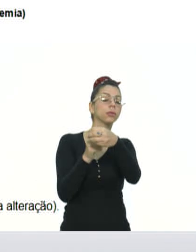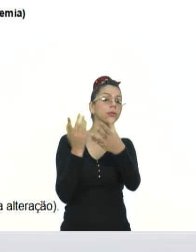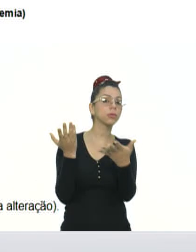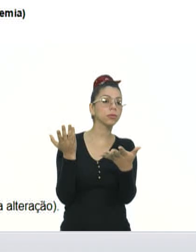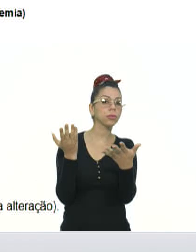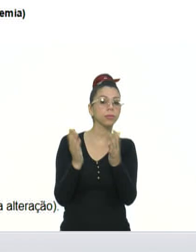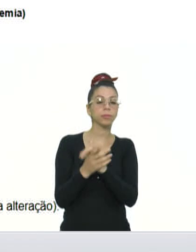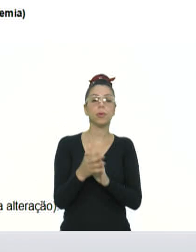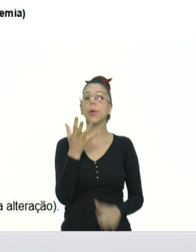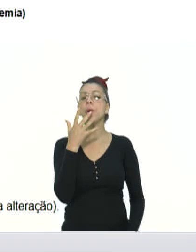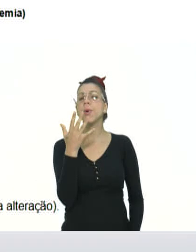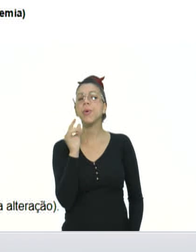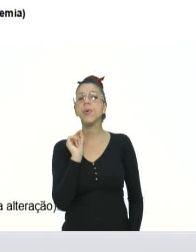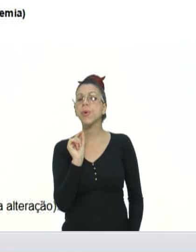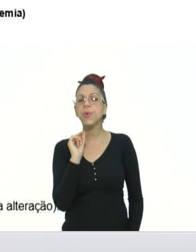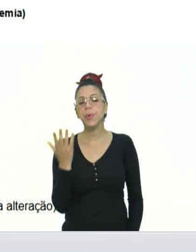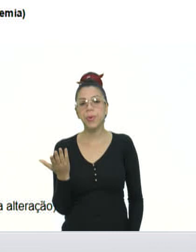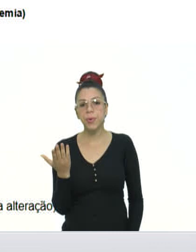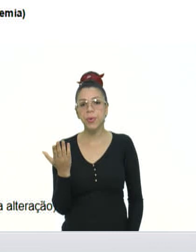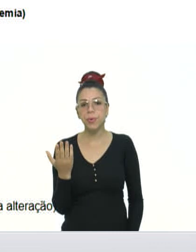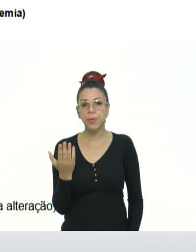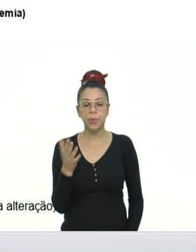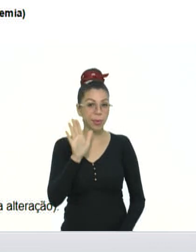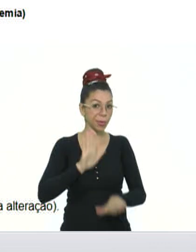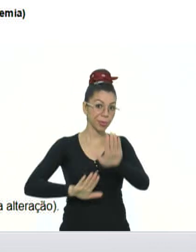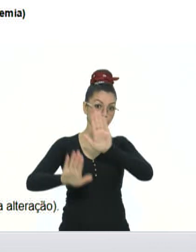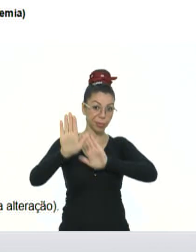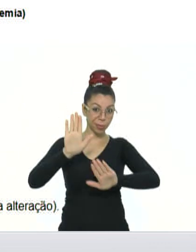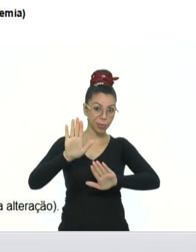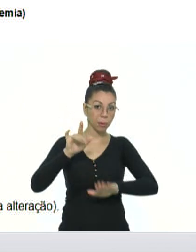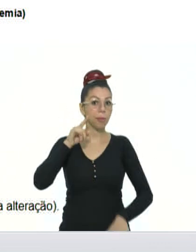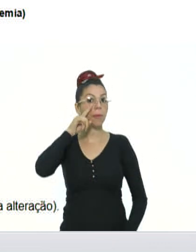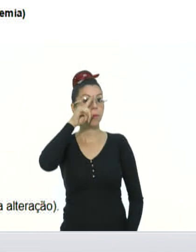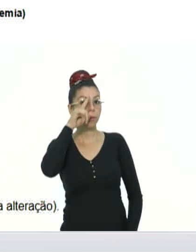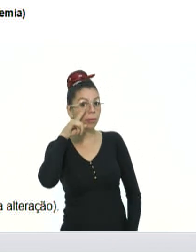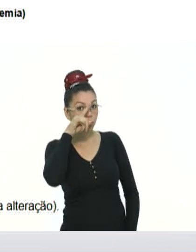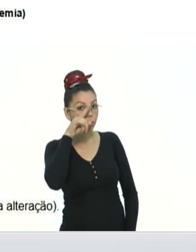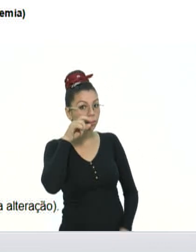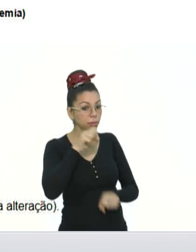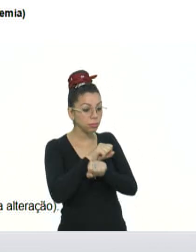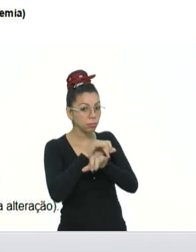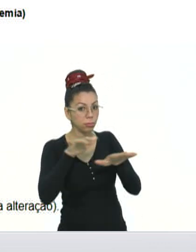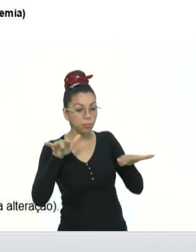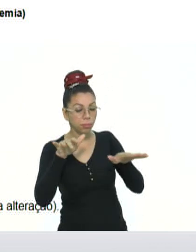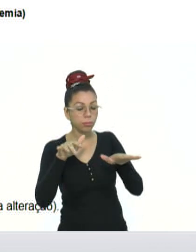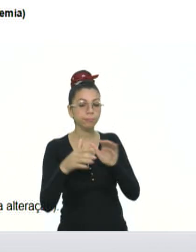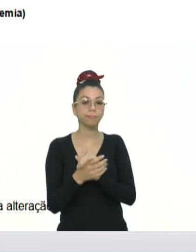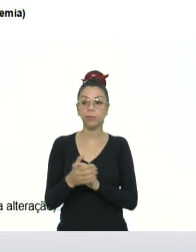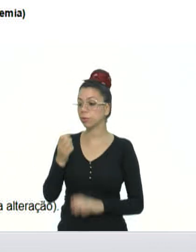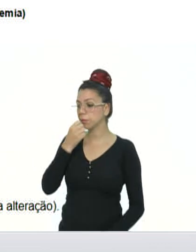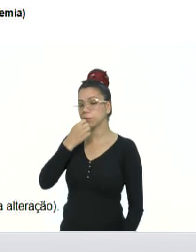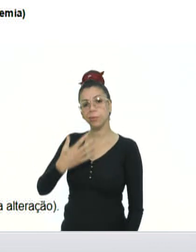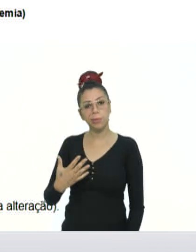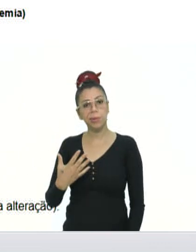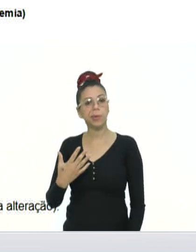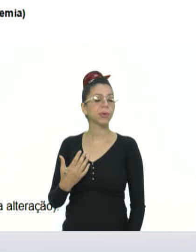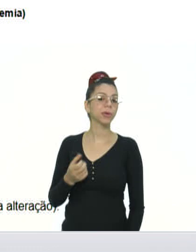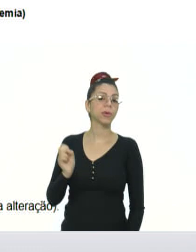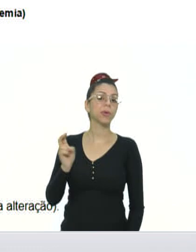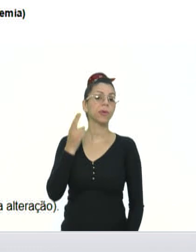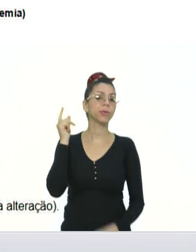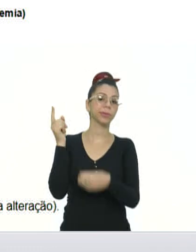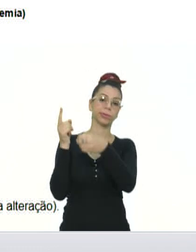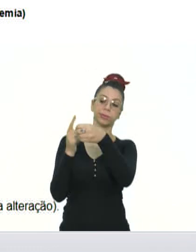Que cor que ele está? Está em alerta? Está em risco de epidemia? Está satisfatório? Ou o seu